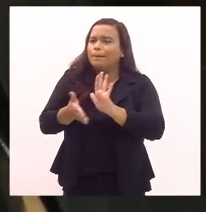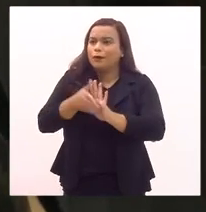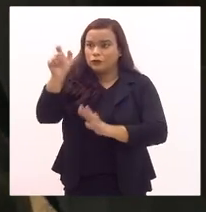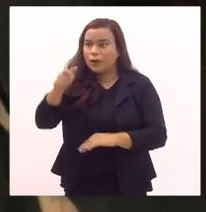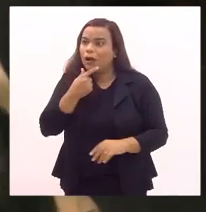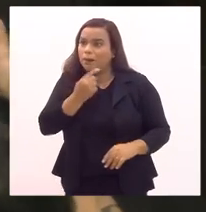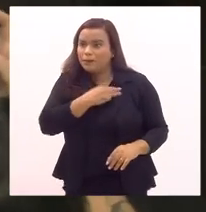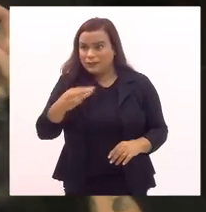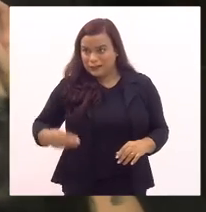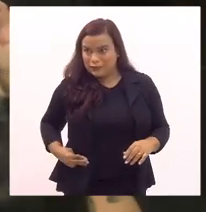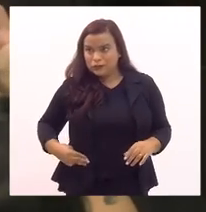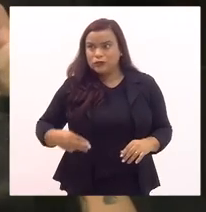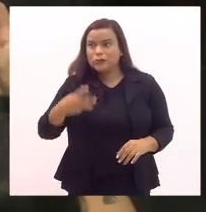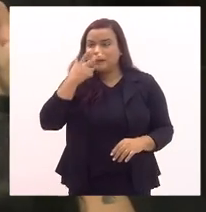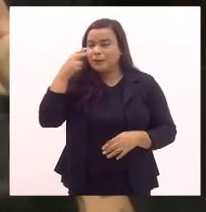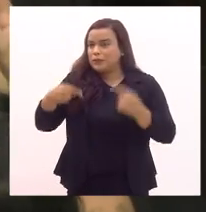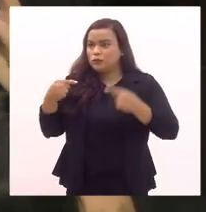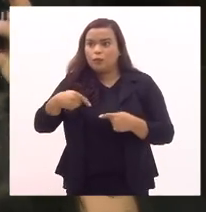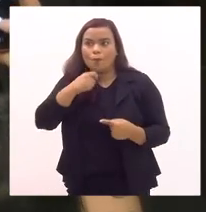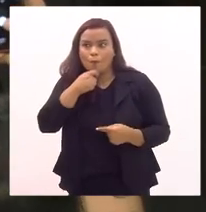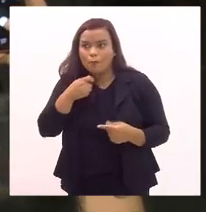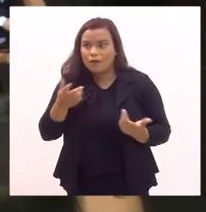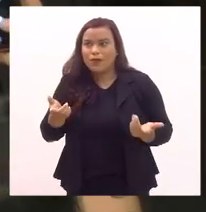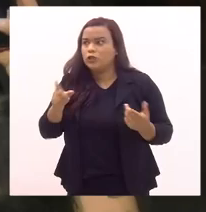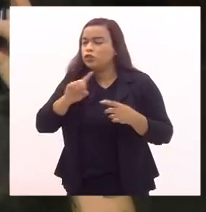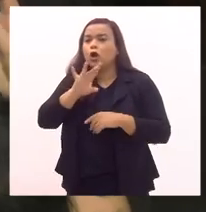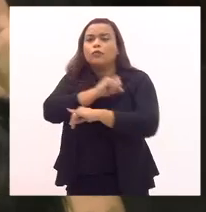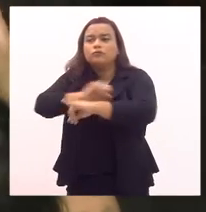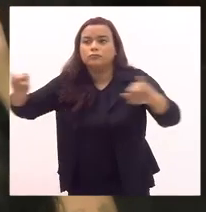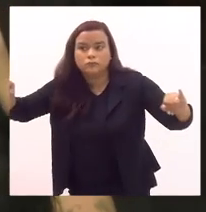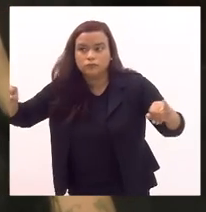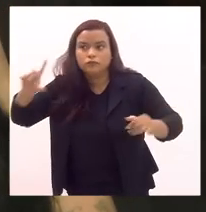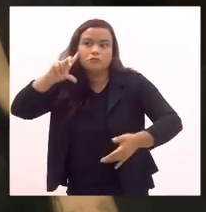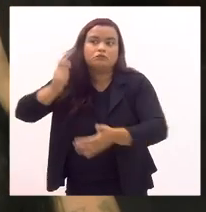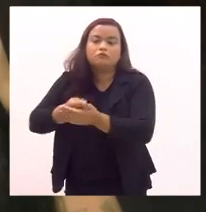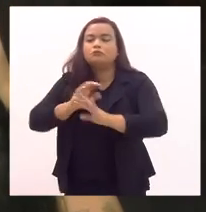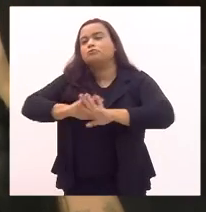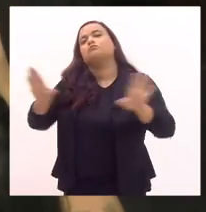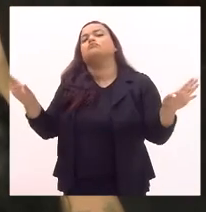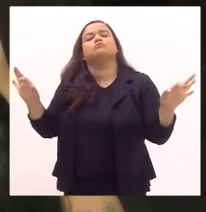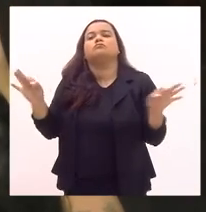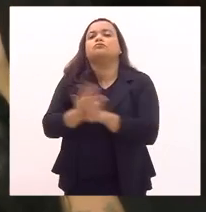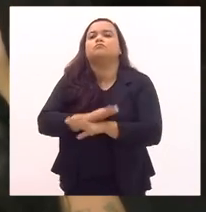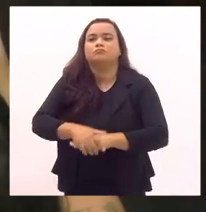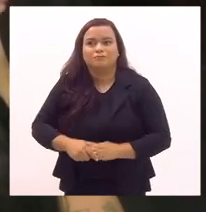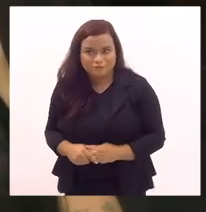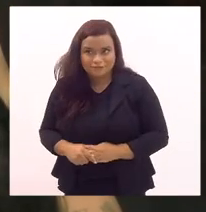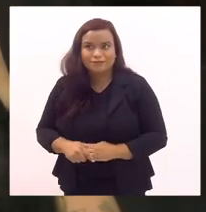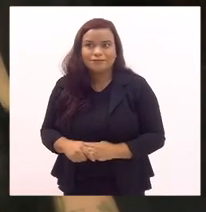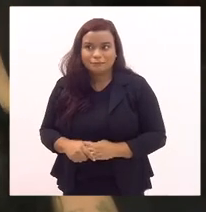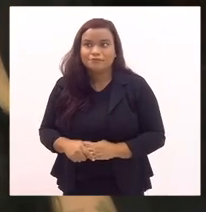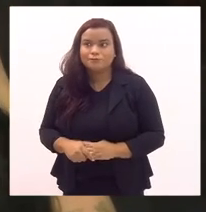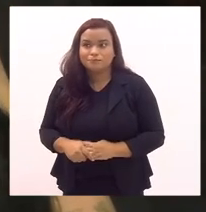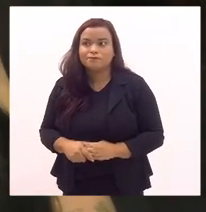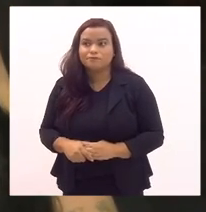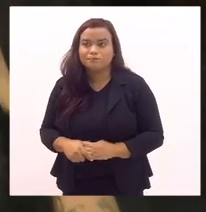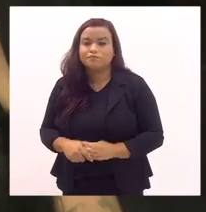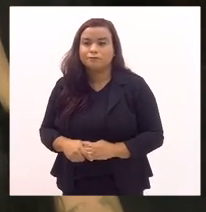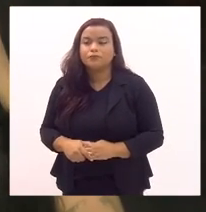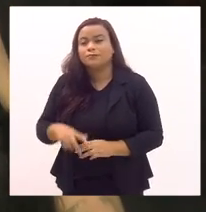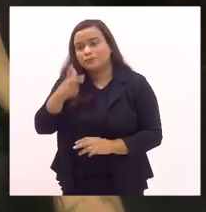ministro que não foi discutida foi anunciada assim é e do nada